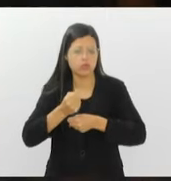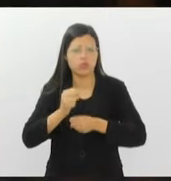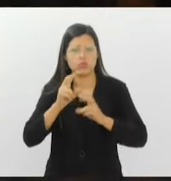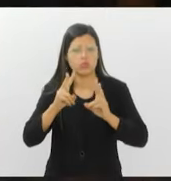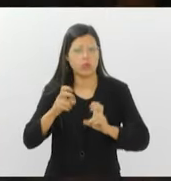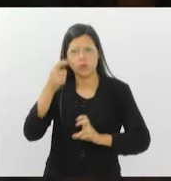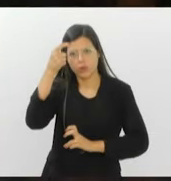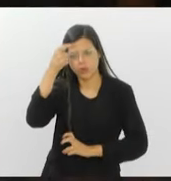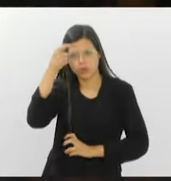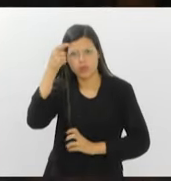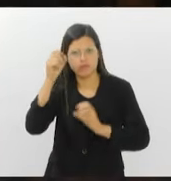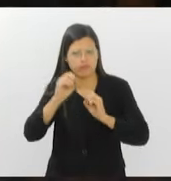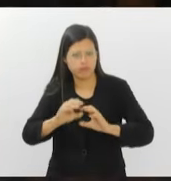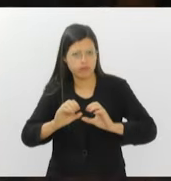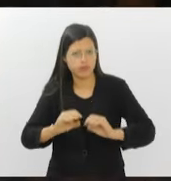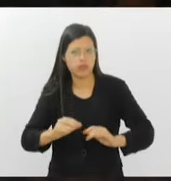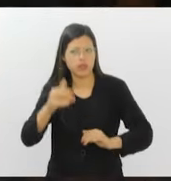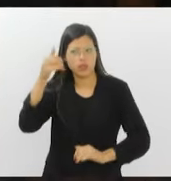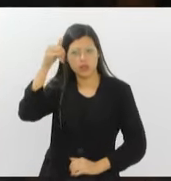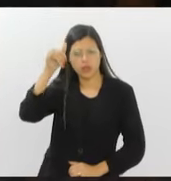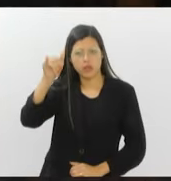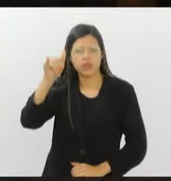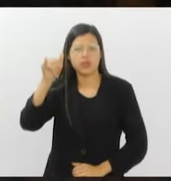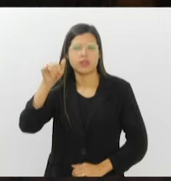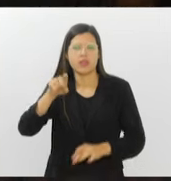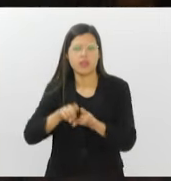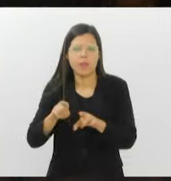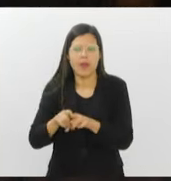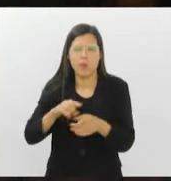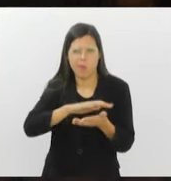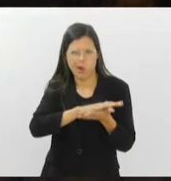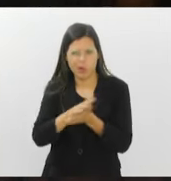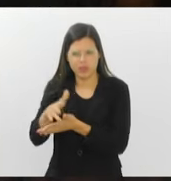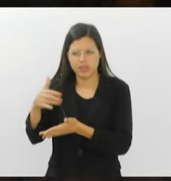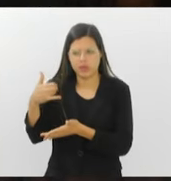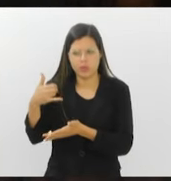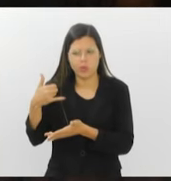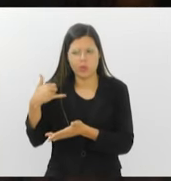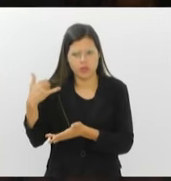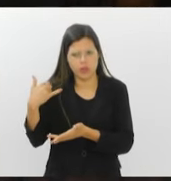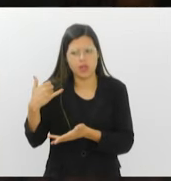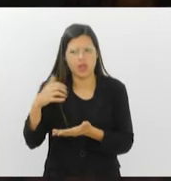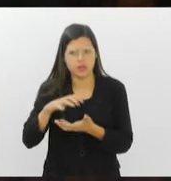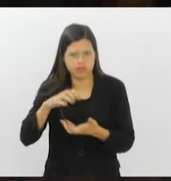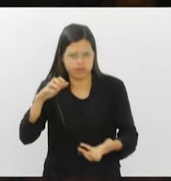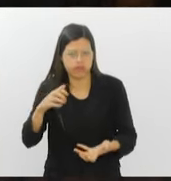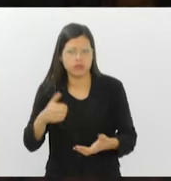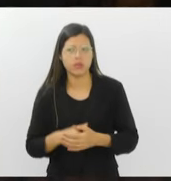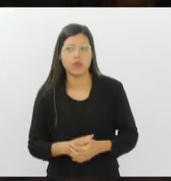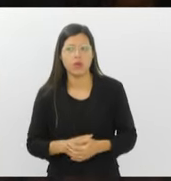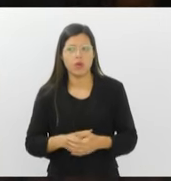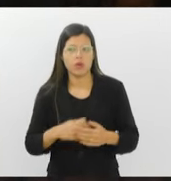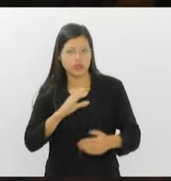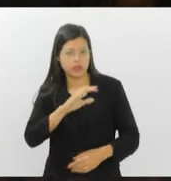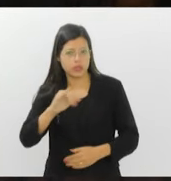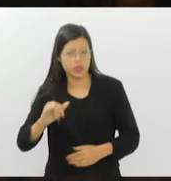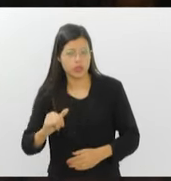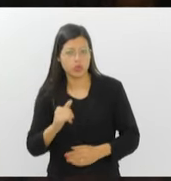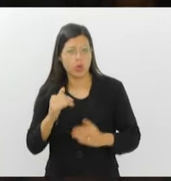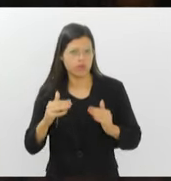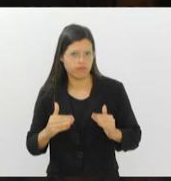conscientização e prevenção contra o etarismo. Pareceres das comissões Constituição e Justiça pela constitucionalidade com